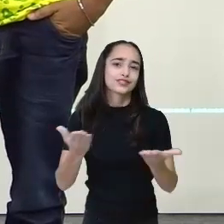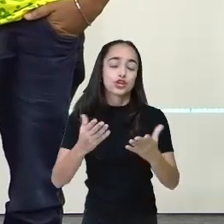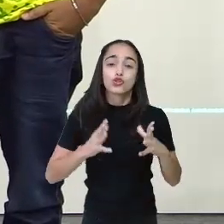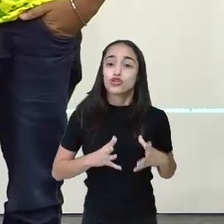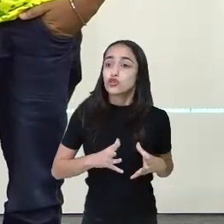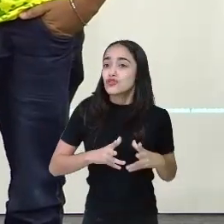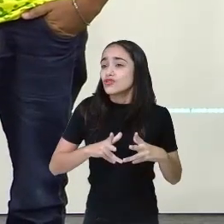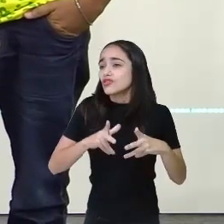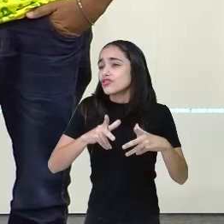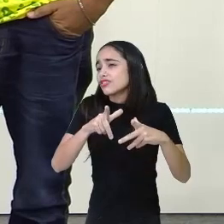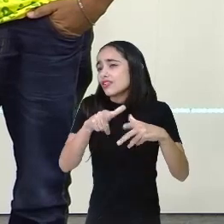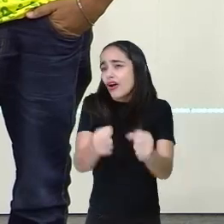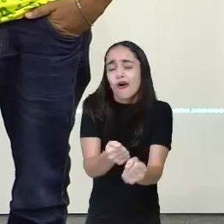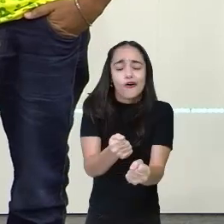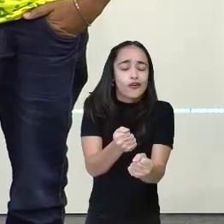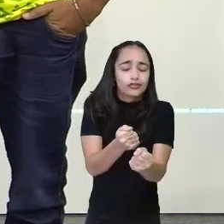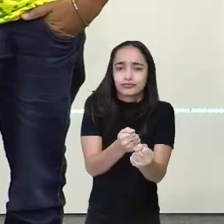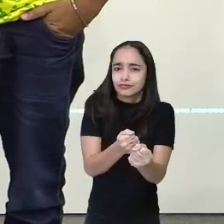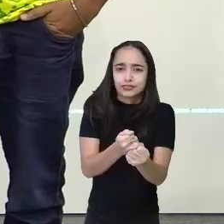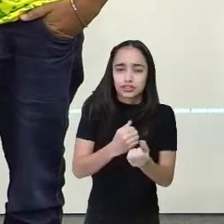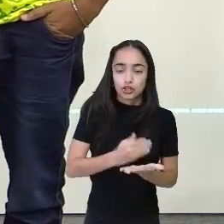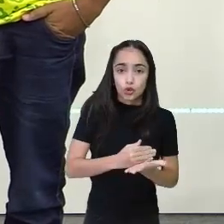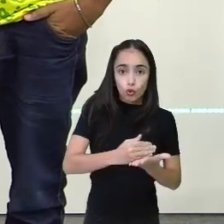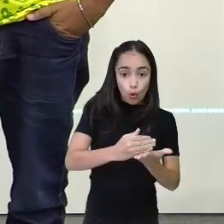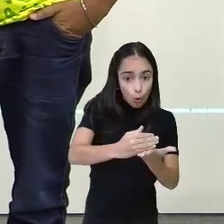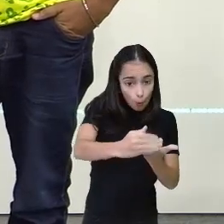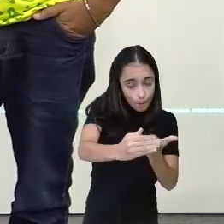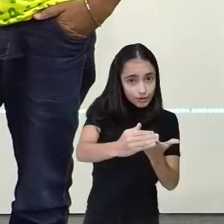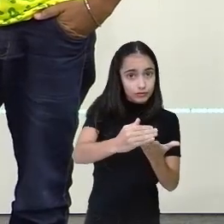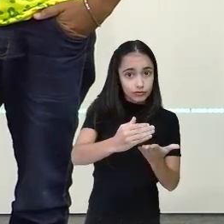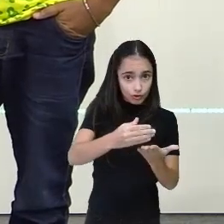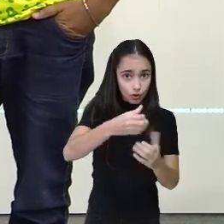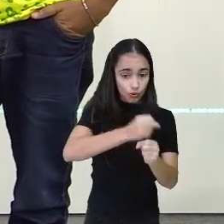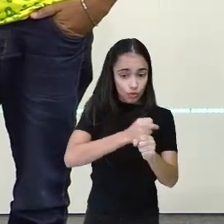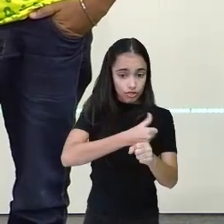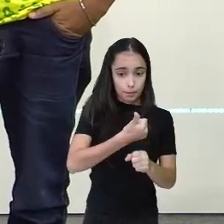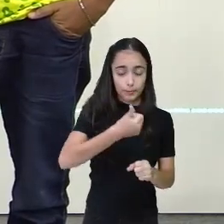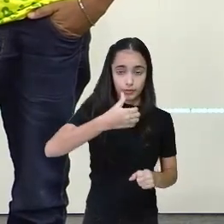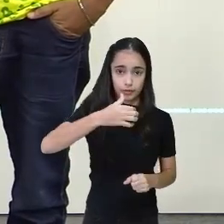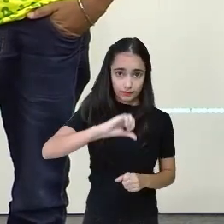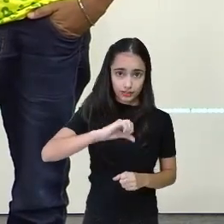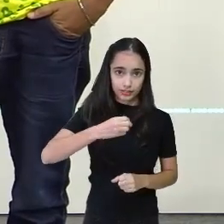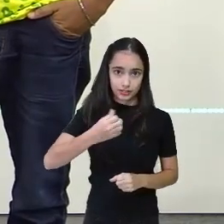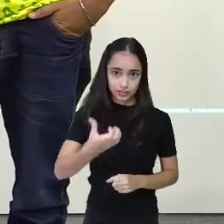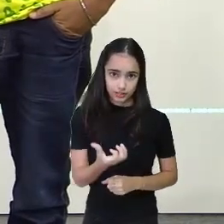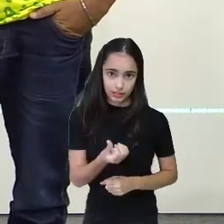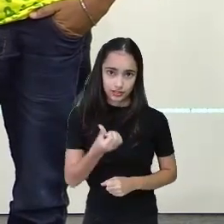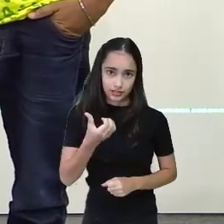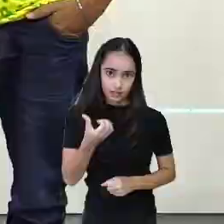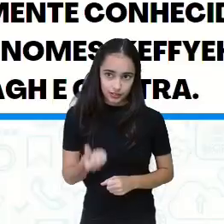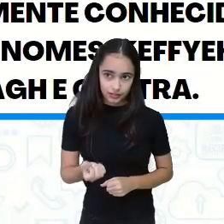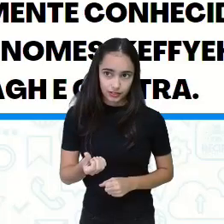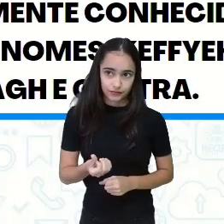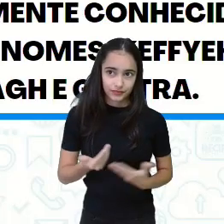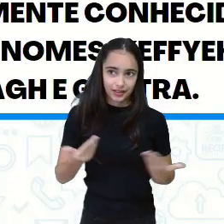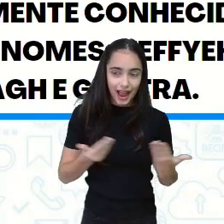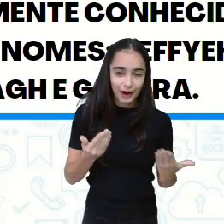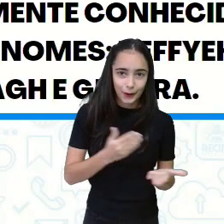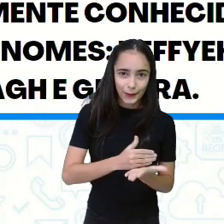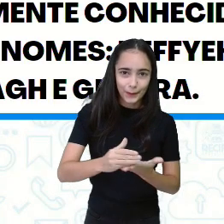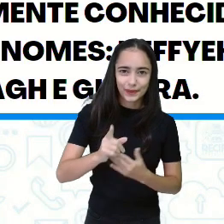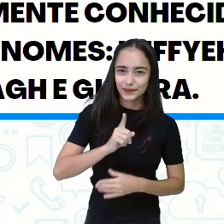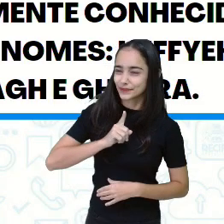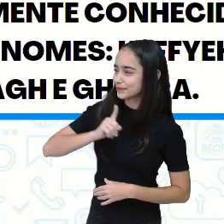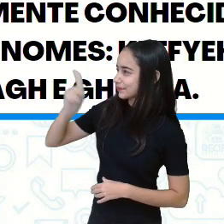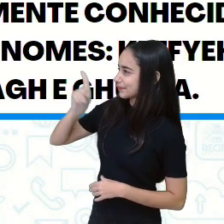Desde o início, que foi... Elas surgiram a partir de 1966. Vamos começar com a mascote atual, que